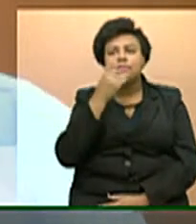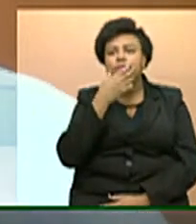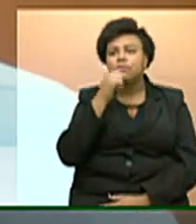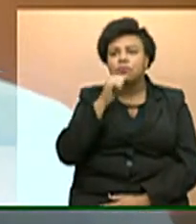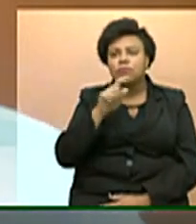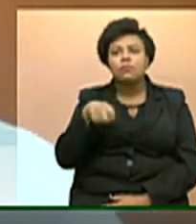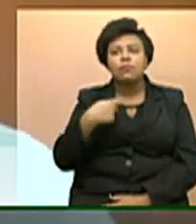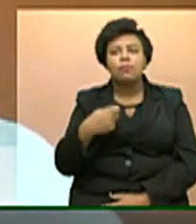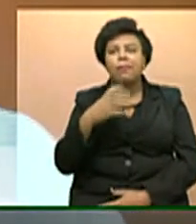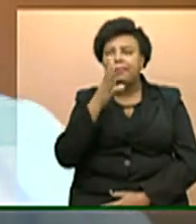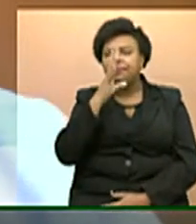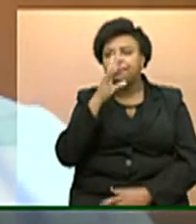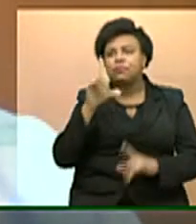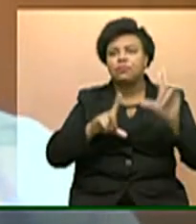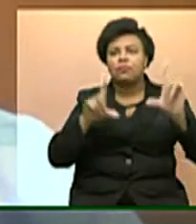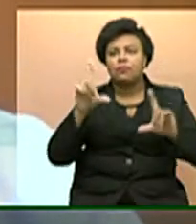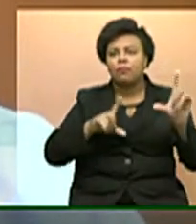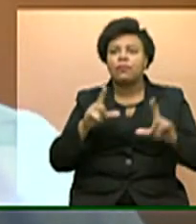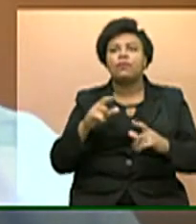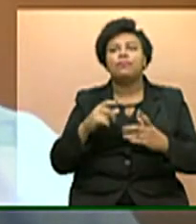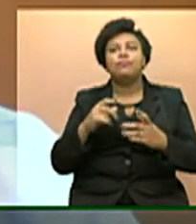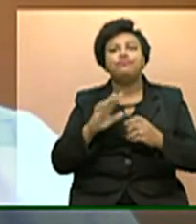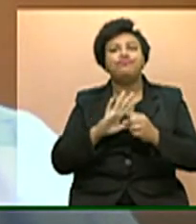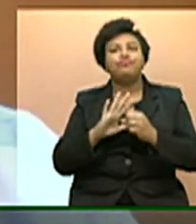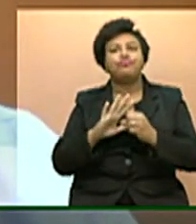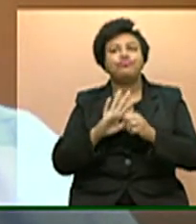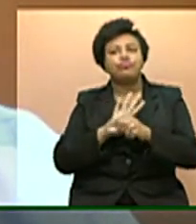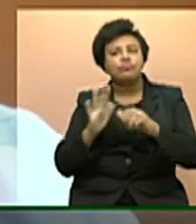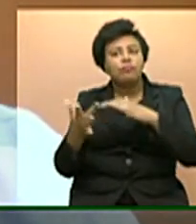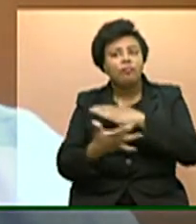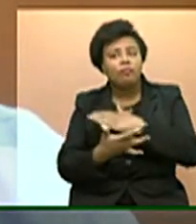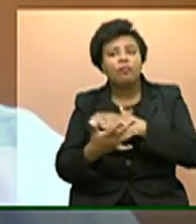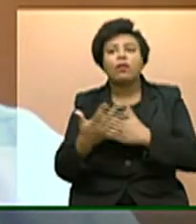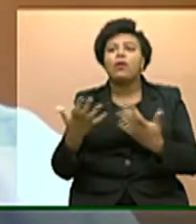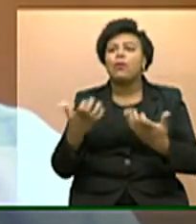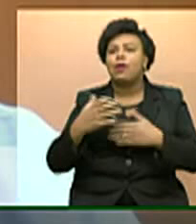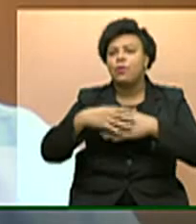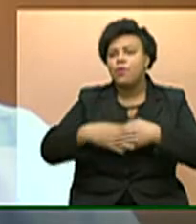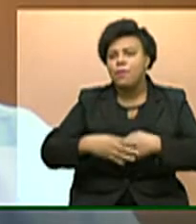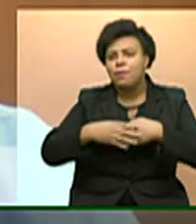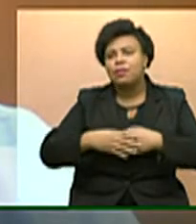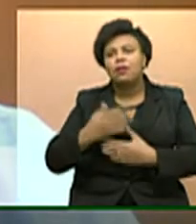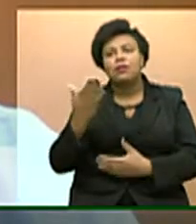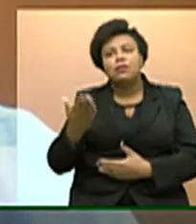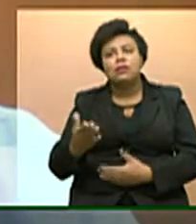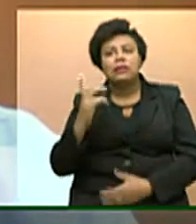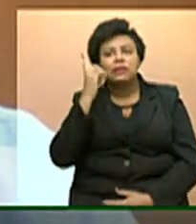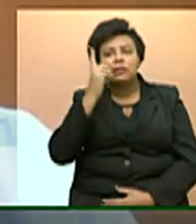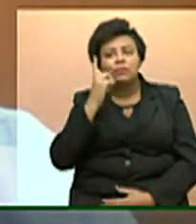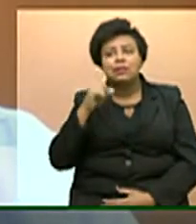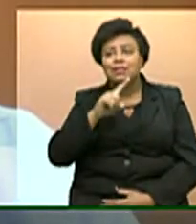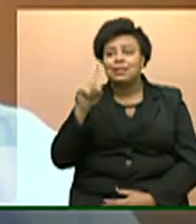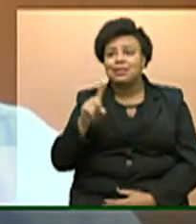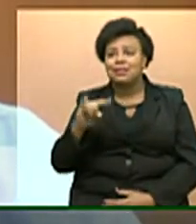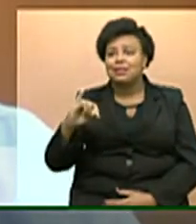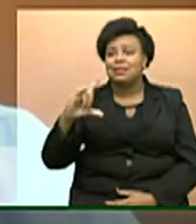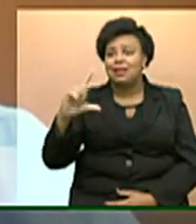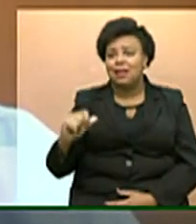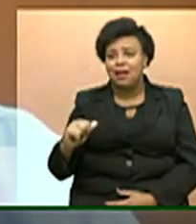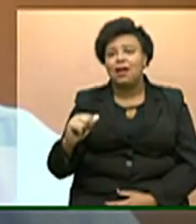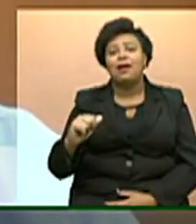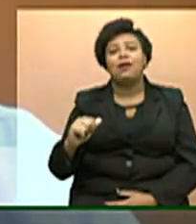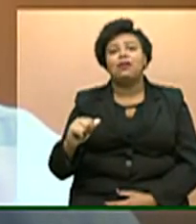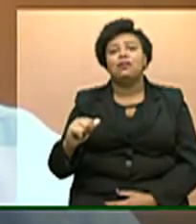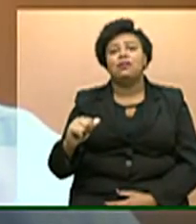quem nos acompanha pela TV Assembleia e pelos meios de comunicação. Em primeiro lugar, quero cumprimentar a deputada Zilá Breitenbach